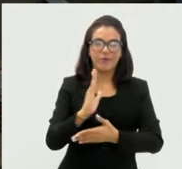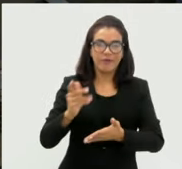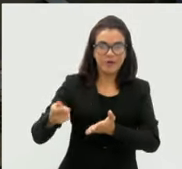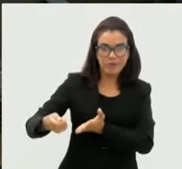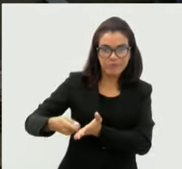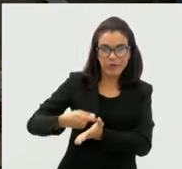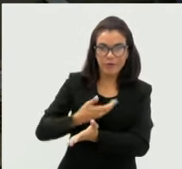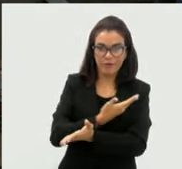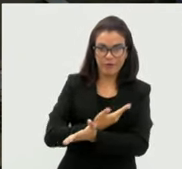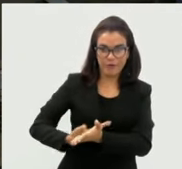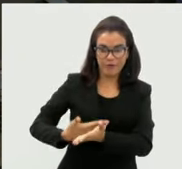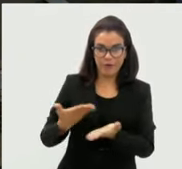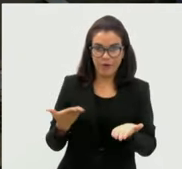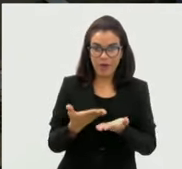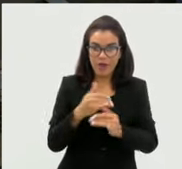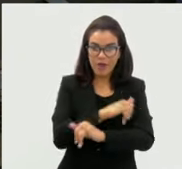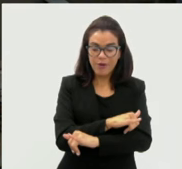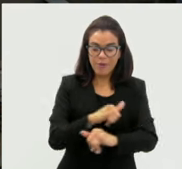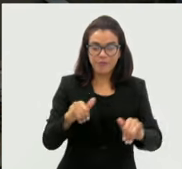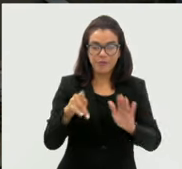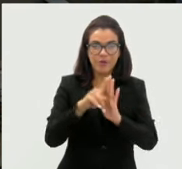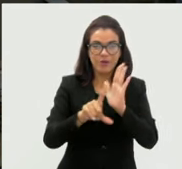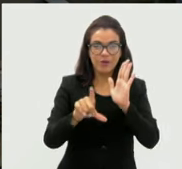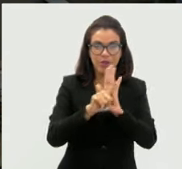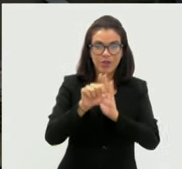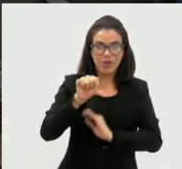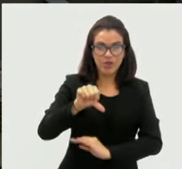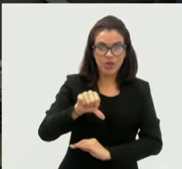autógrafo. Anuncio o projeto de lei número